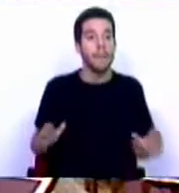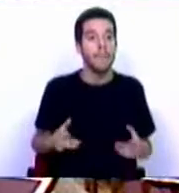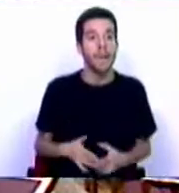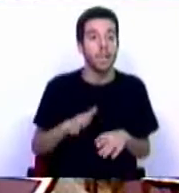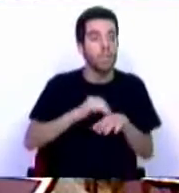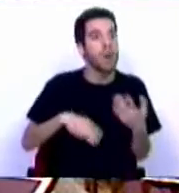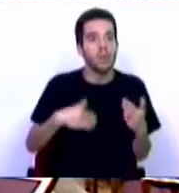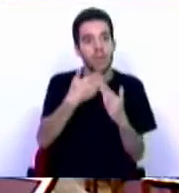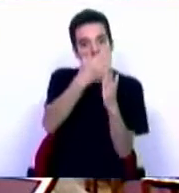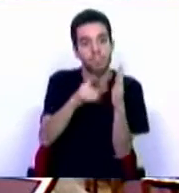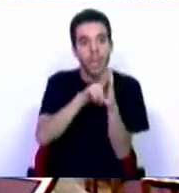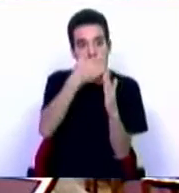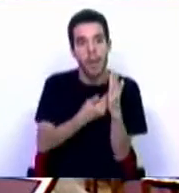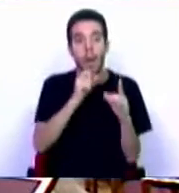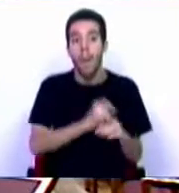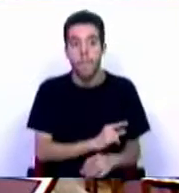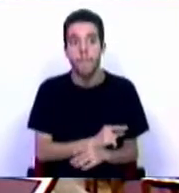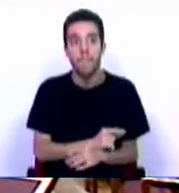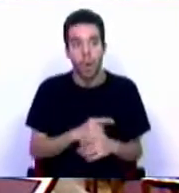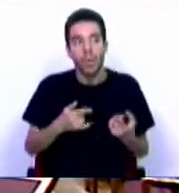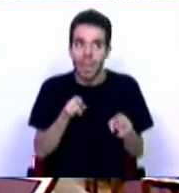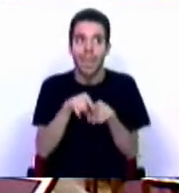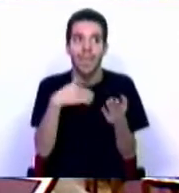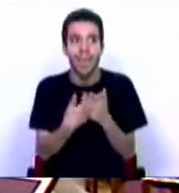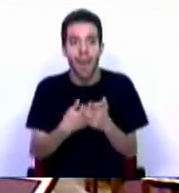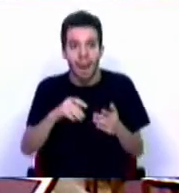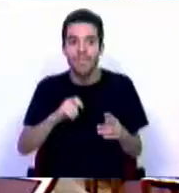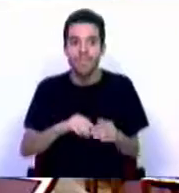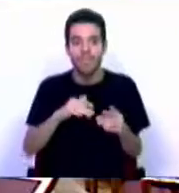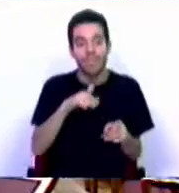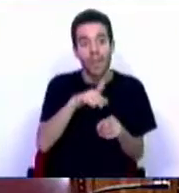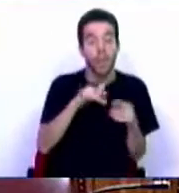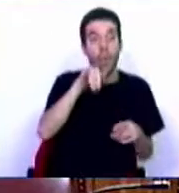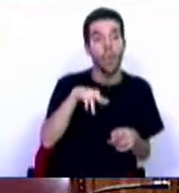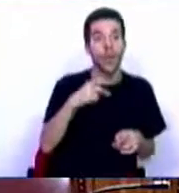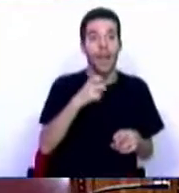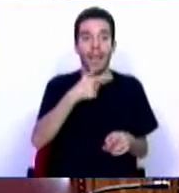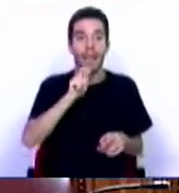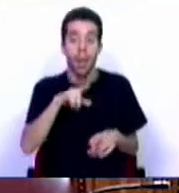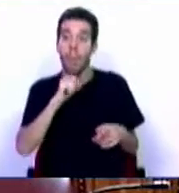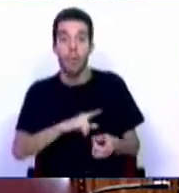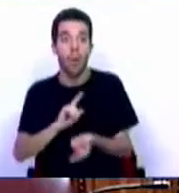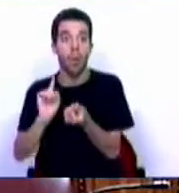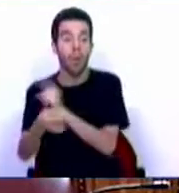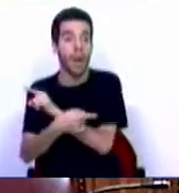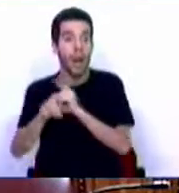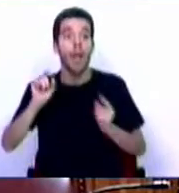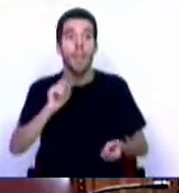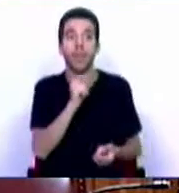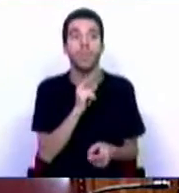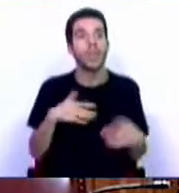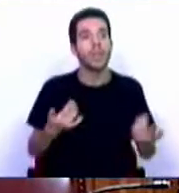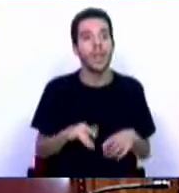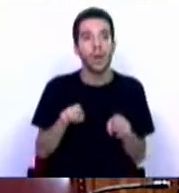efeitos de nomenclatura, esse sim pode potencialmente induzir em erro. Já o exemplo do Inatel não será tanto assim, porque aí a opção foi de facto a de instituição de um